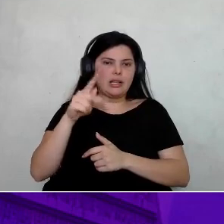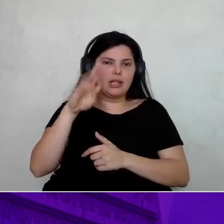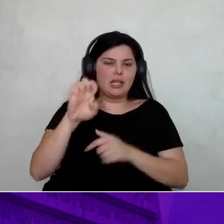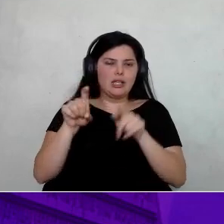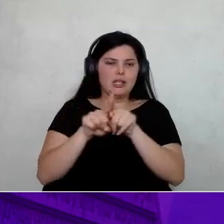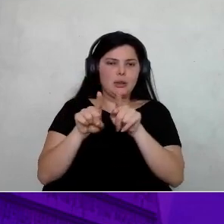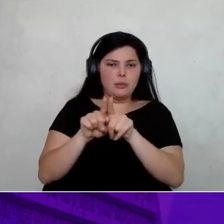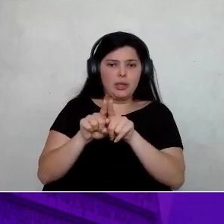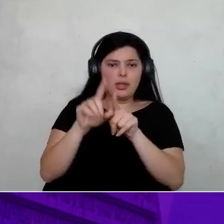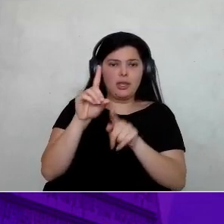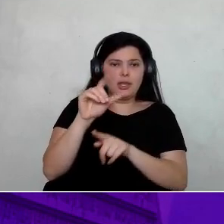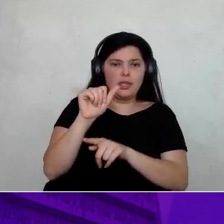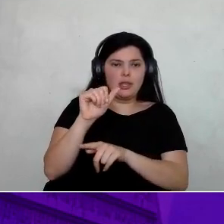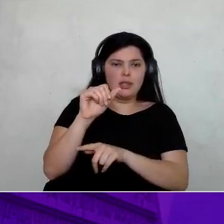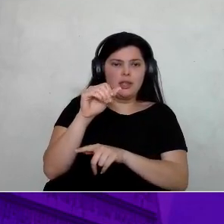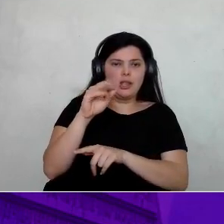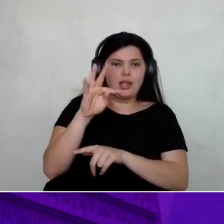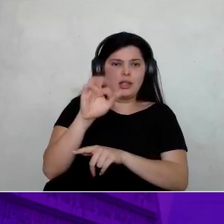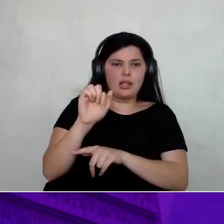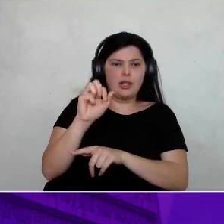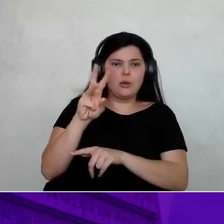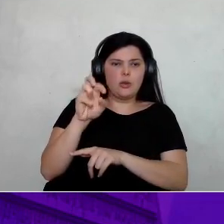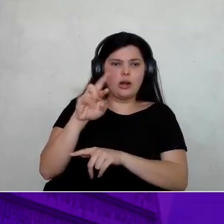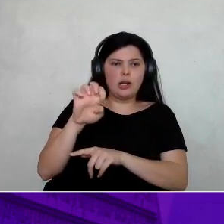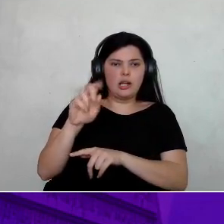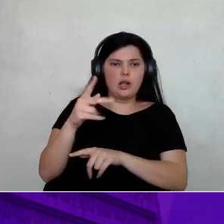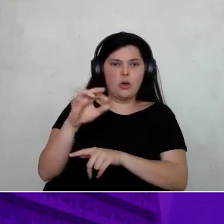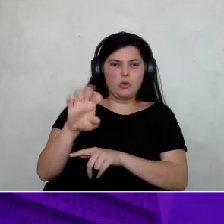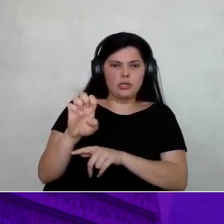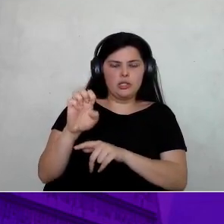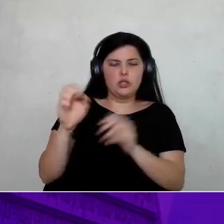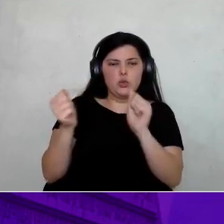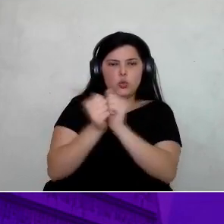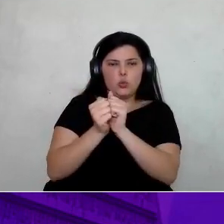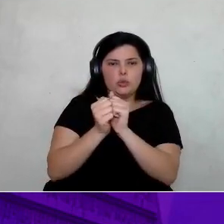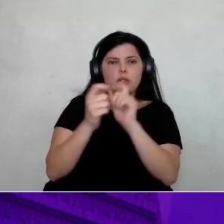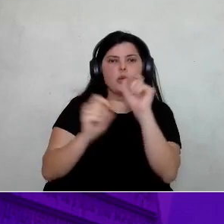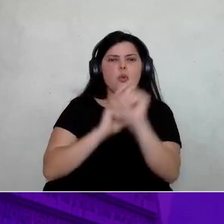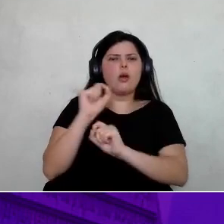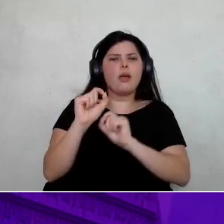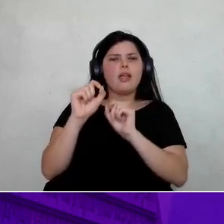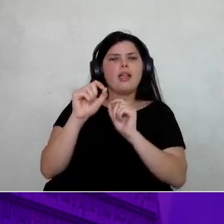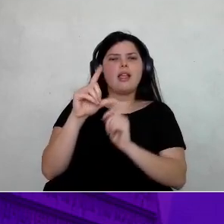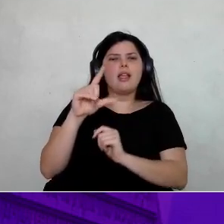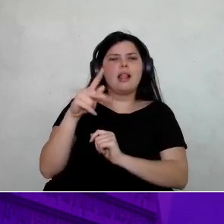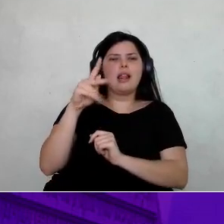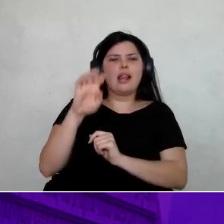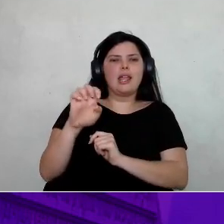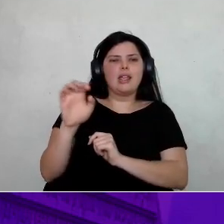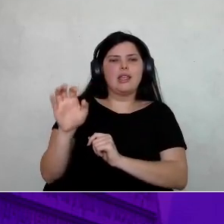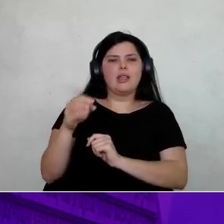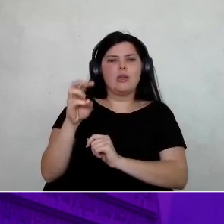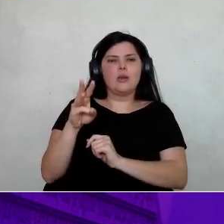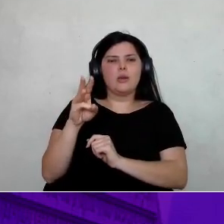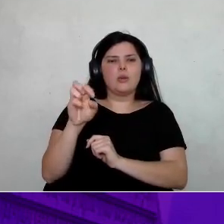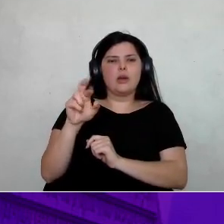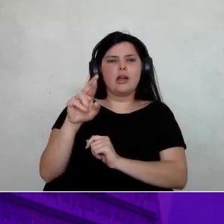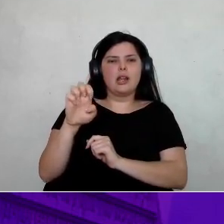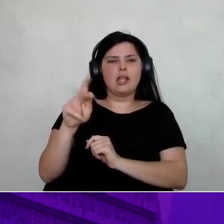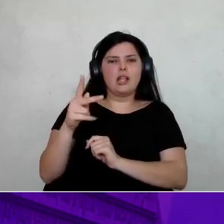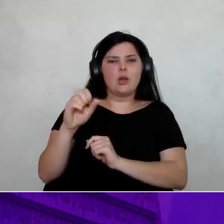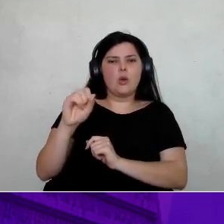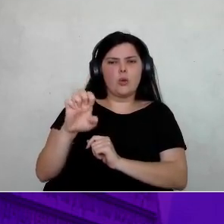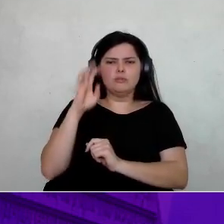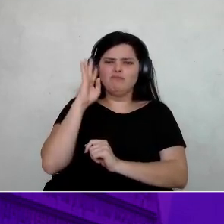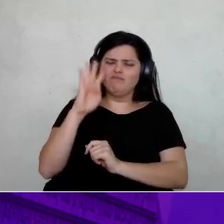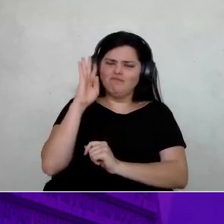o conceito de lake warehouse. Poxa, legal. Mas e se eu,